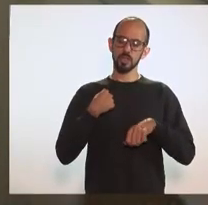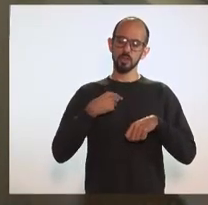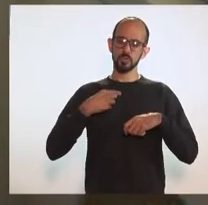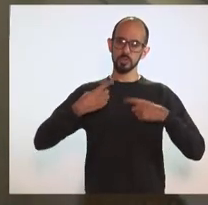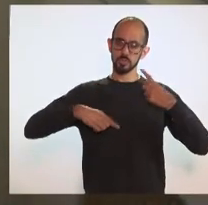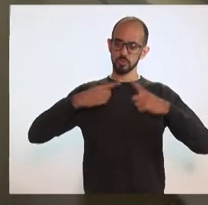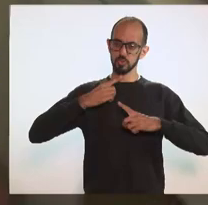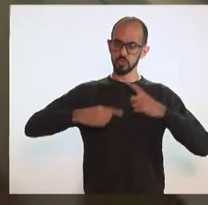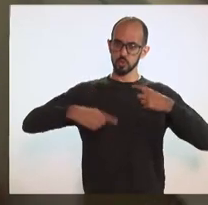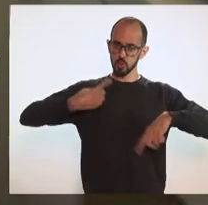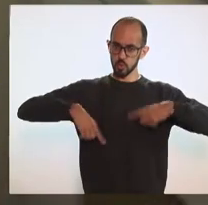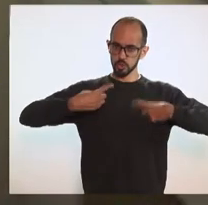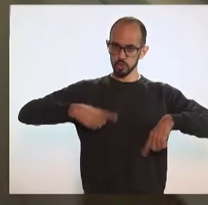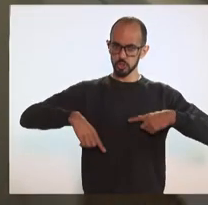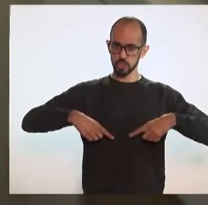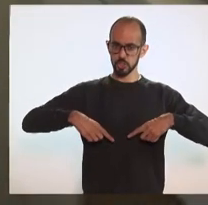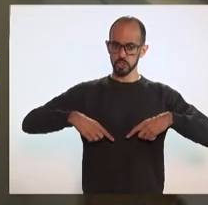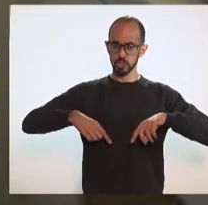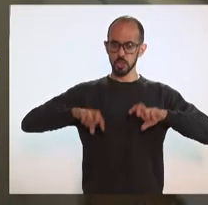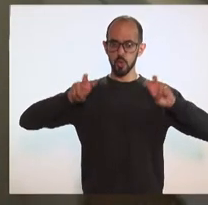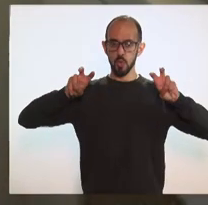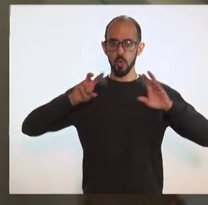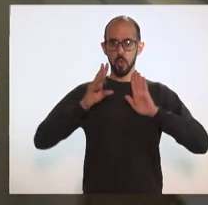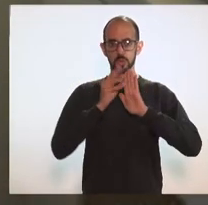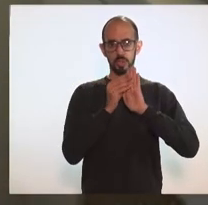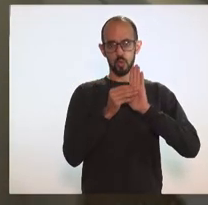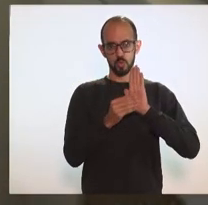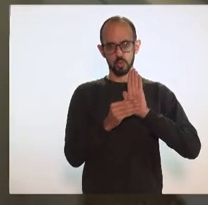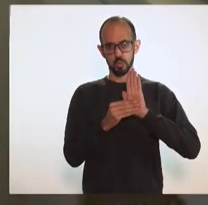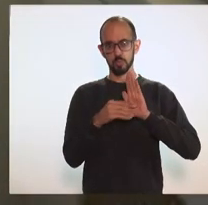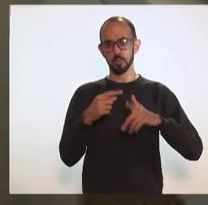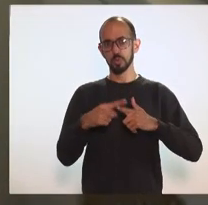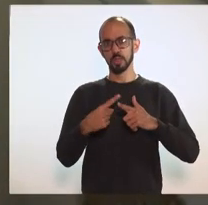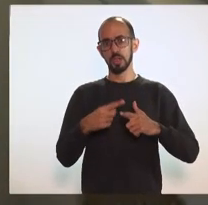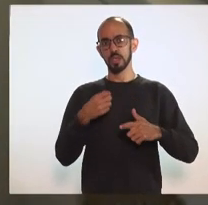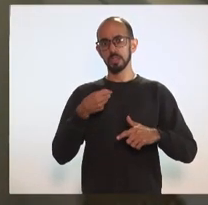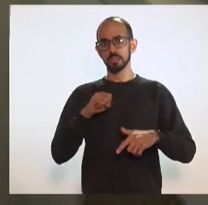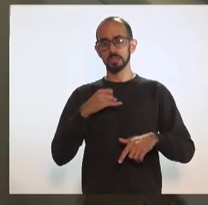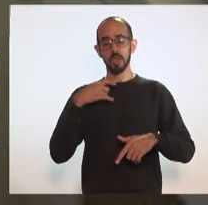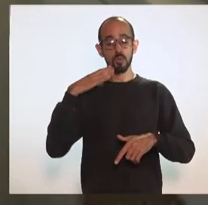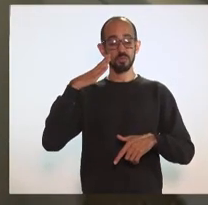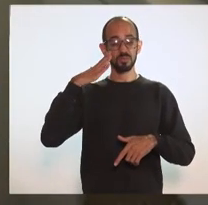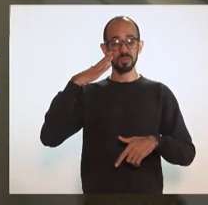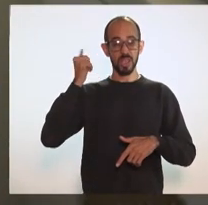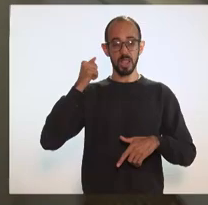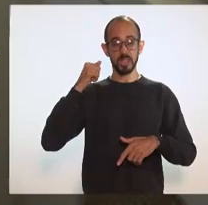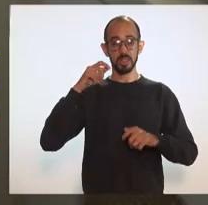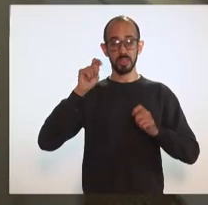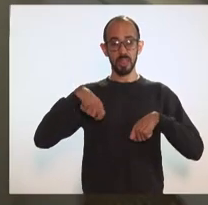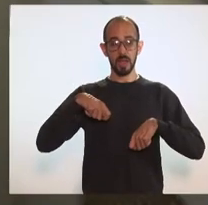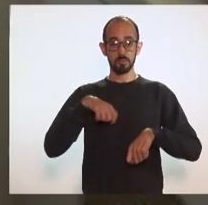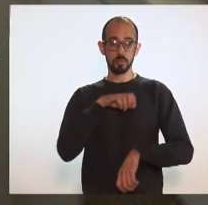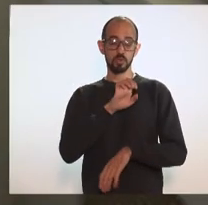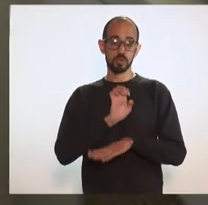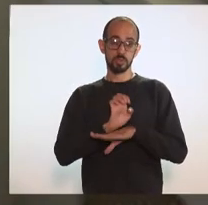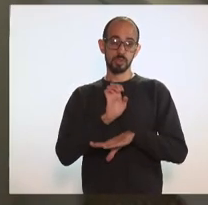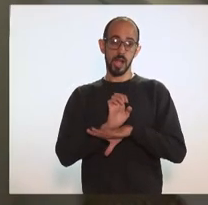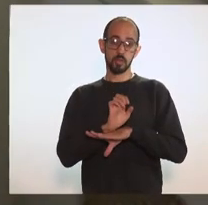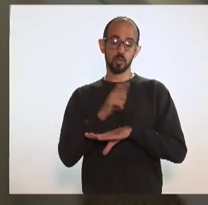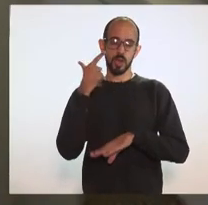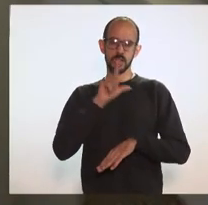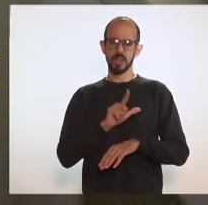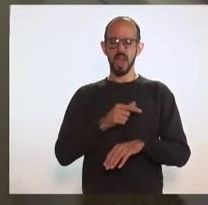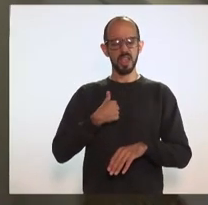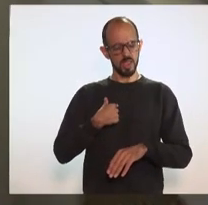matéria porque se eu fico convenceu que o estado vai ganhar com isso eu vou até o fio da linha